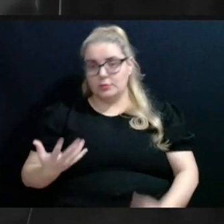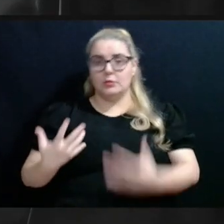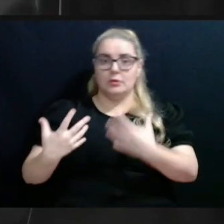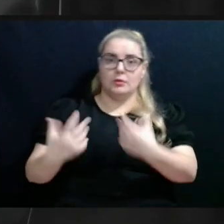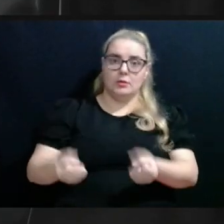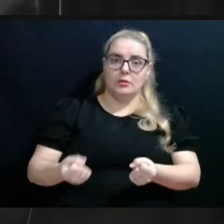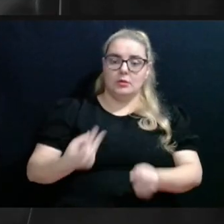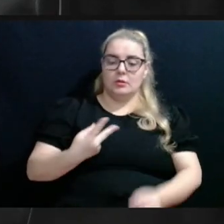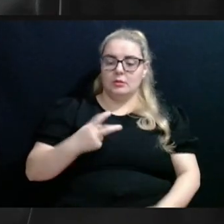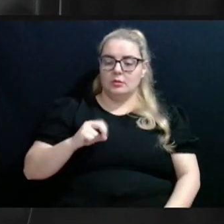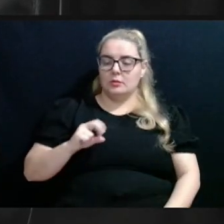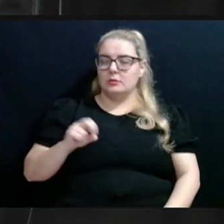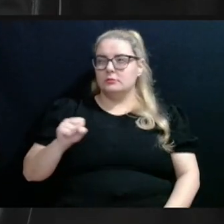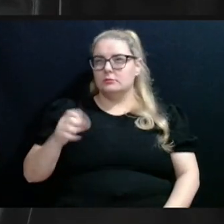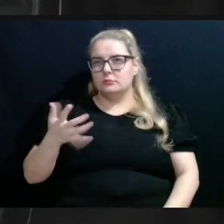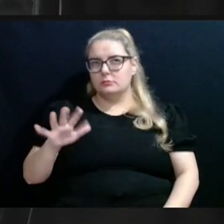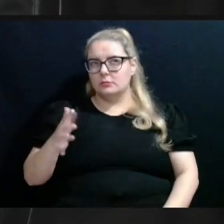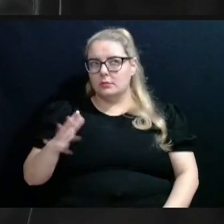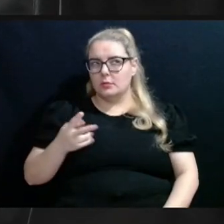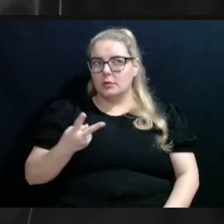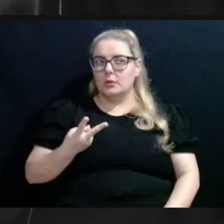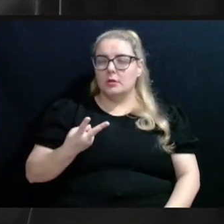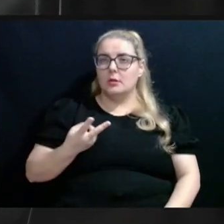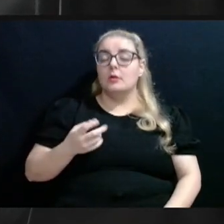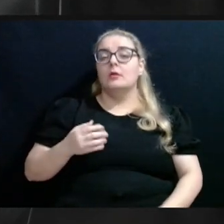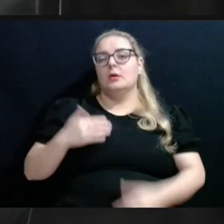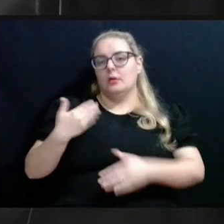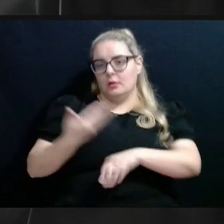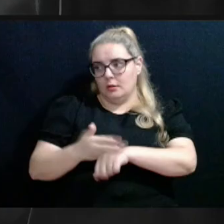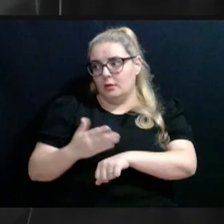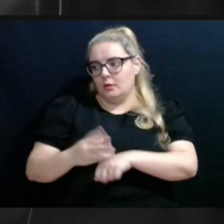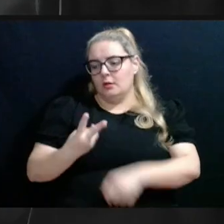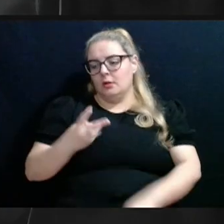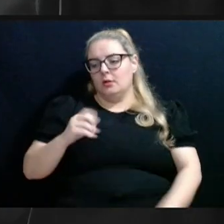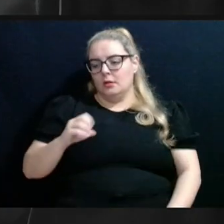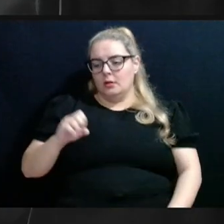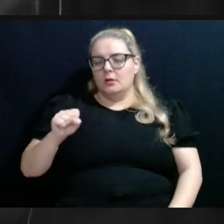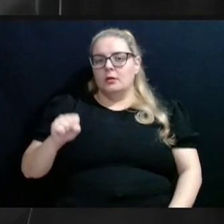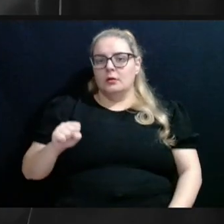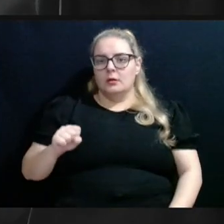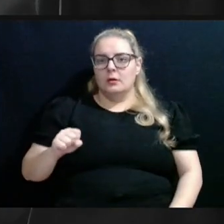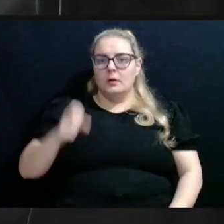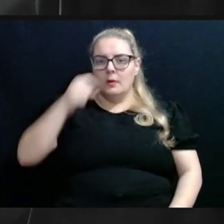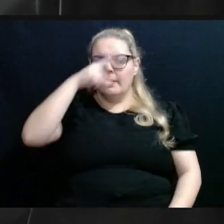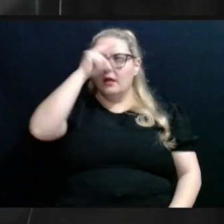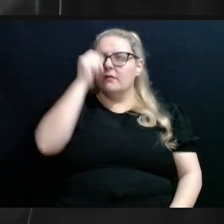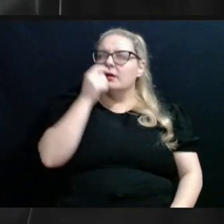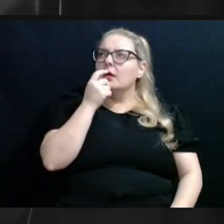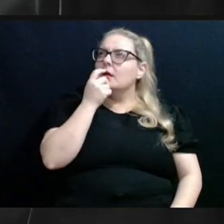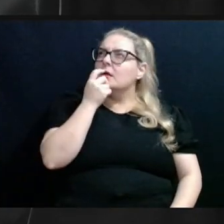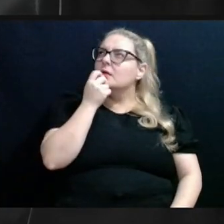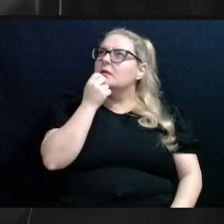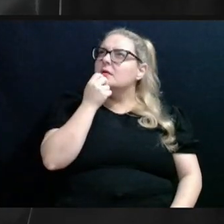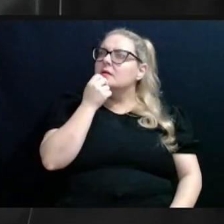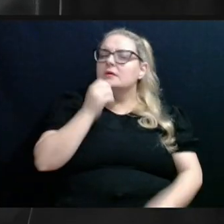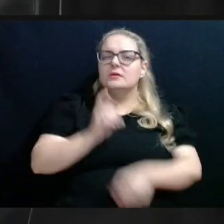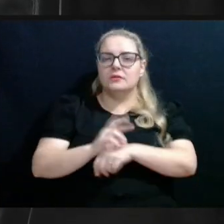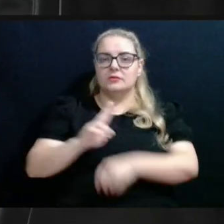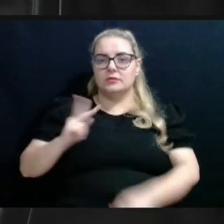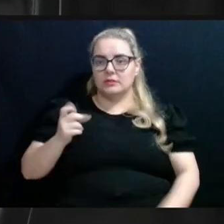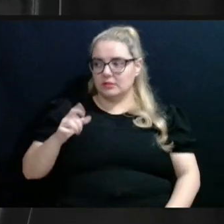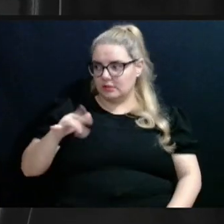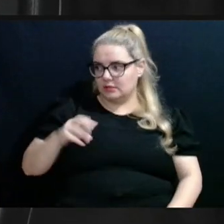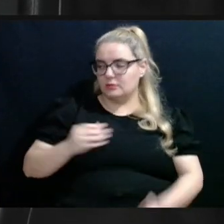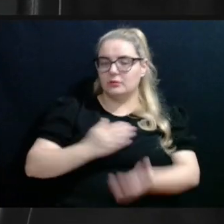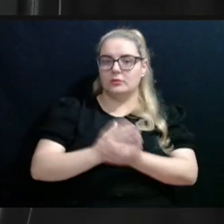2008, 2006, quer dizer, foi colocado em prática, né? O prefeito Dr. Hélio começou o projeto.